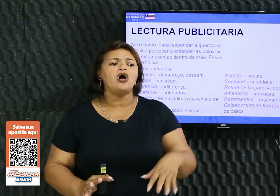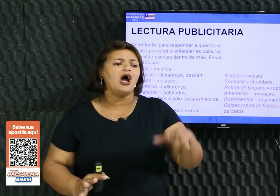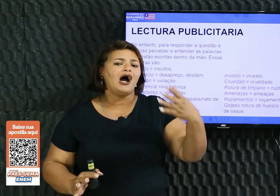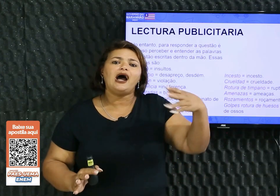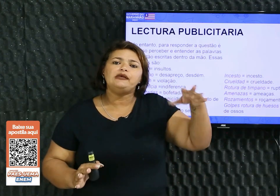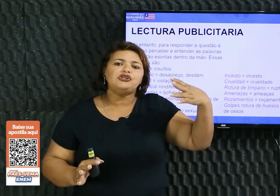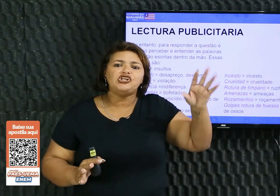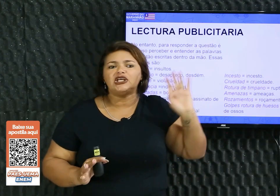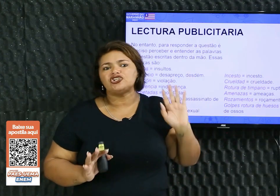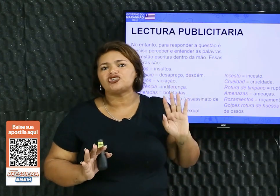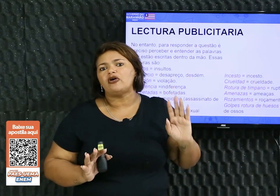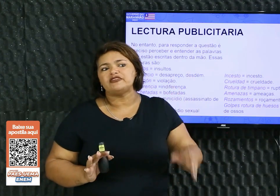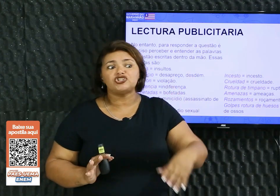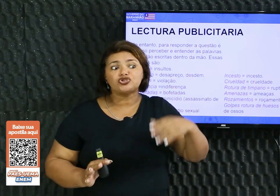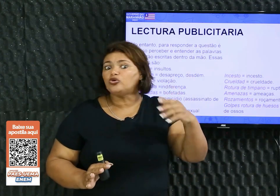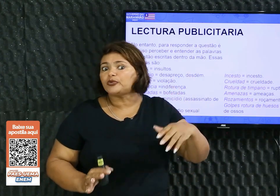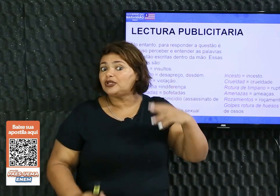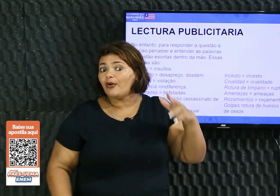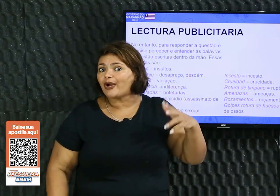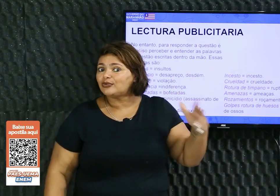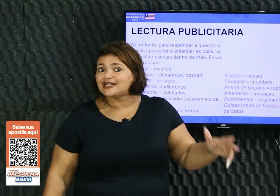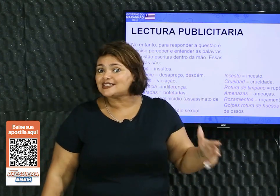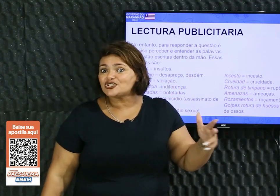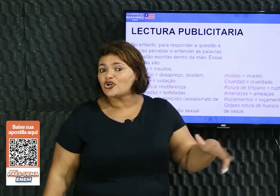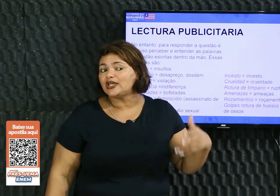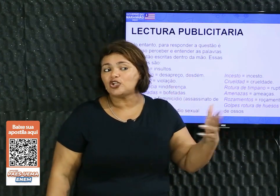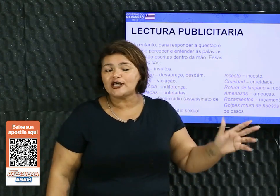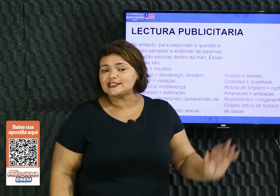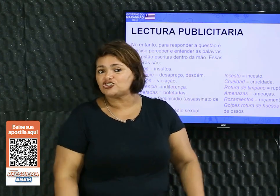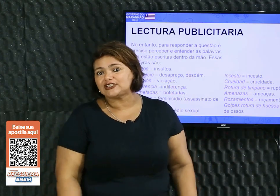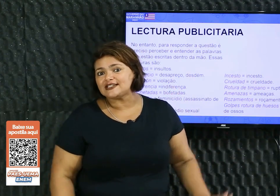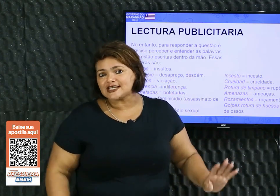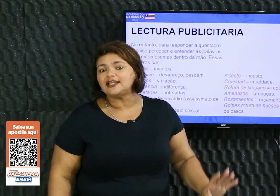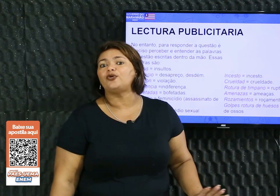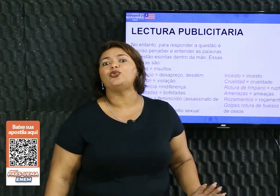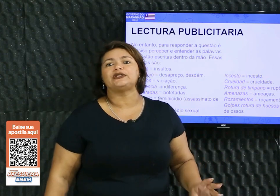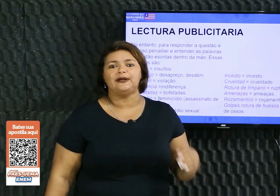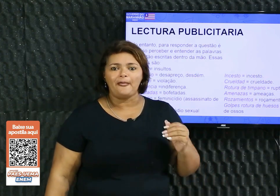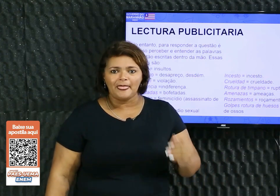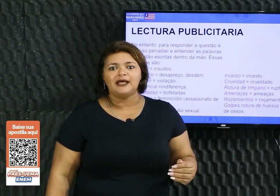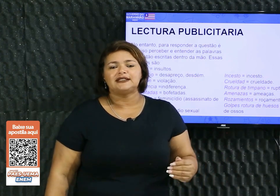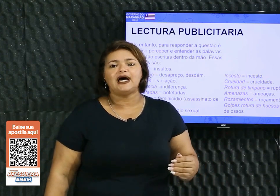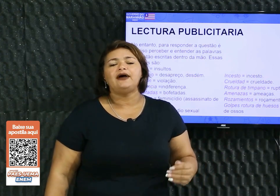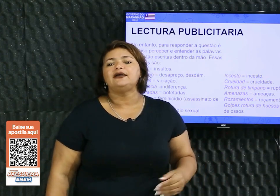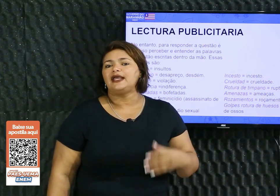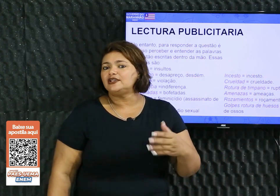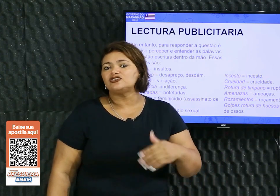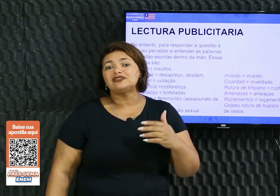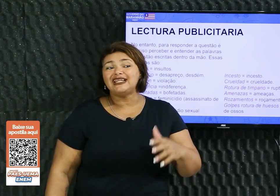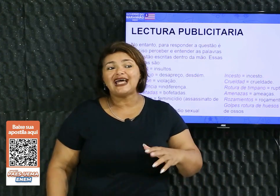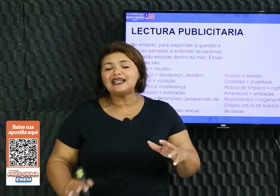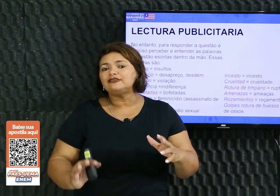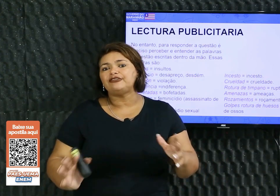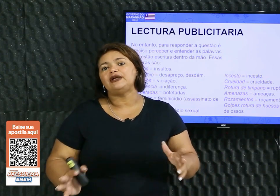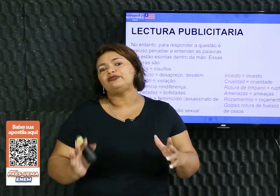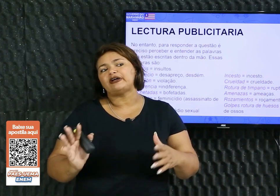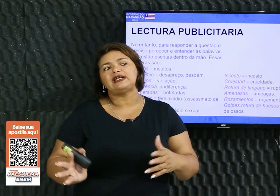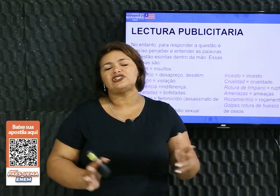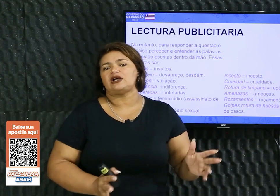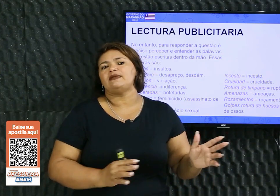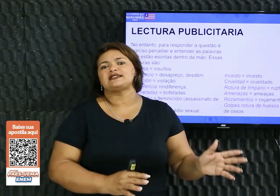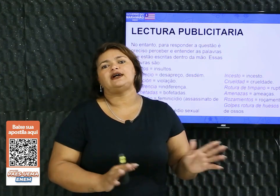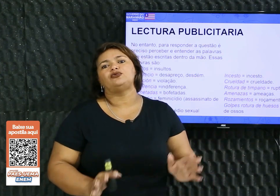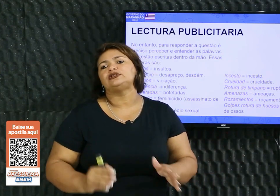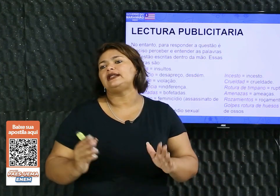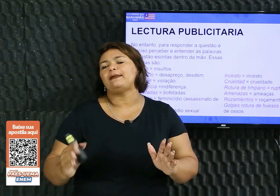acontece só em menininhas jovens. Estupro não acontece só em adolescente que está de sainha curta, tá? Porque isso não tem nada a ver, o fato